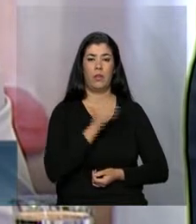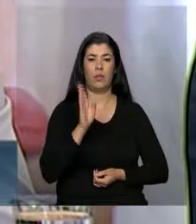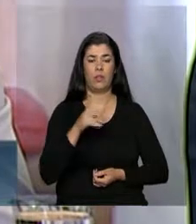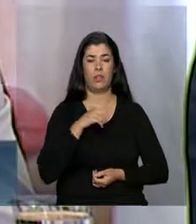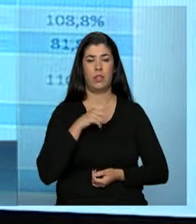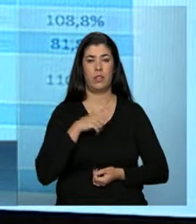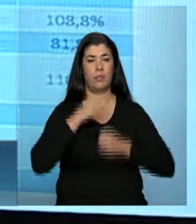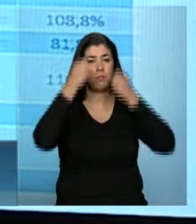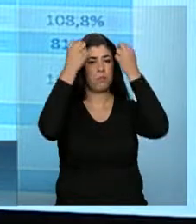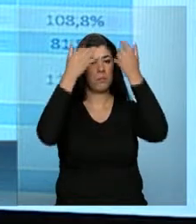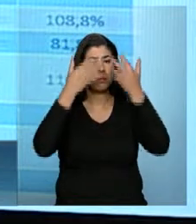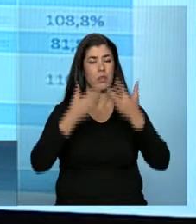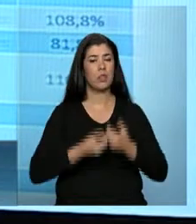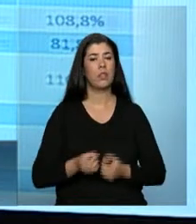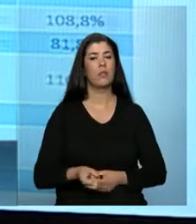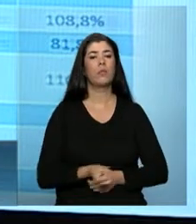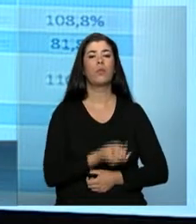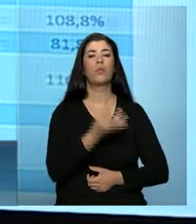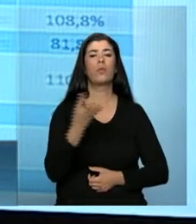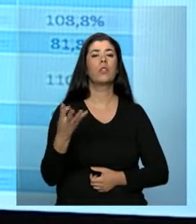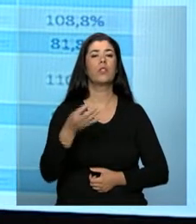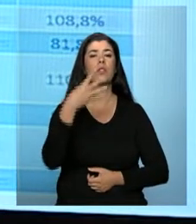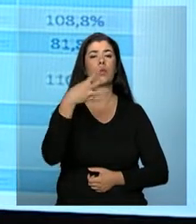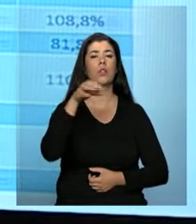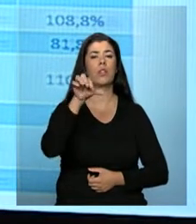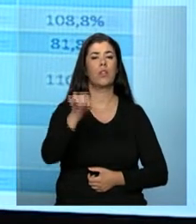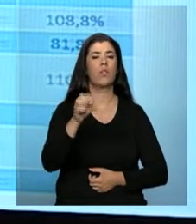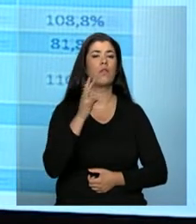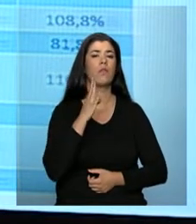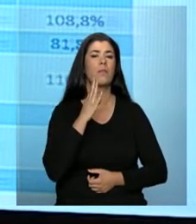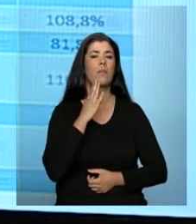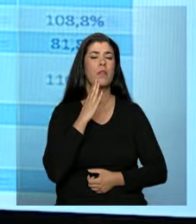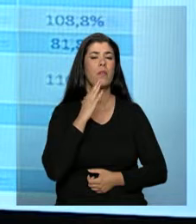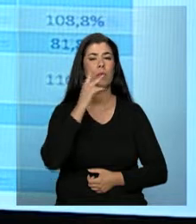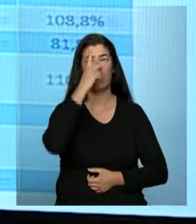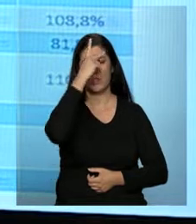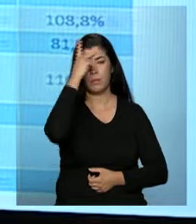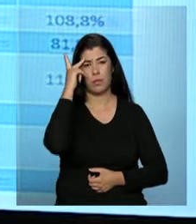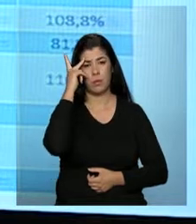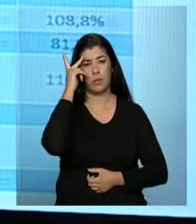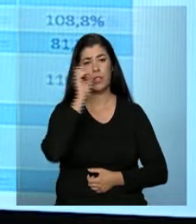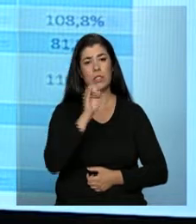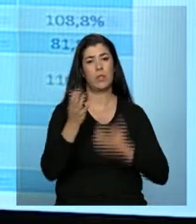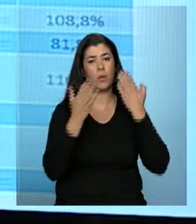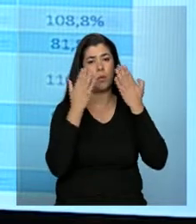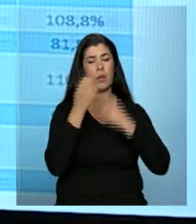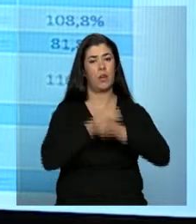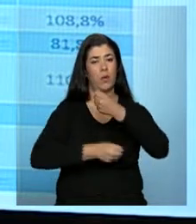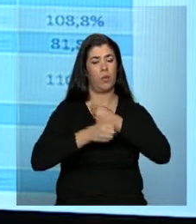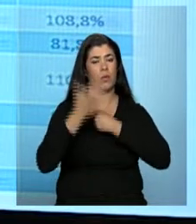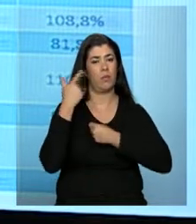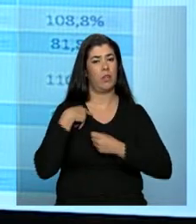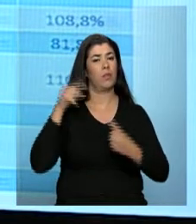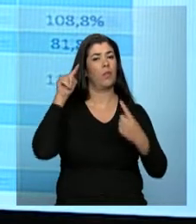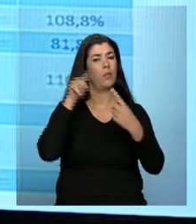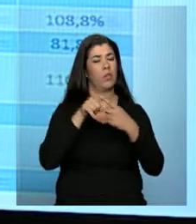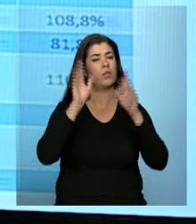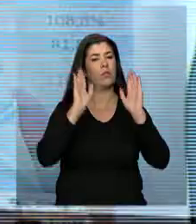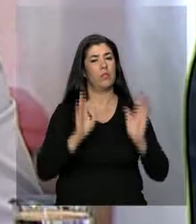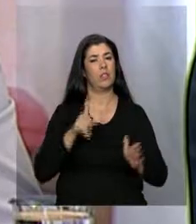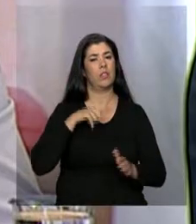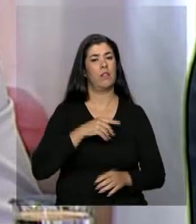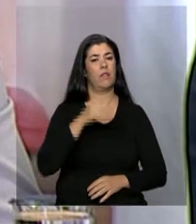estamos falando isso de uma população em torno de 49 milhões de pessoas. O ano passado, nós atingimos a nossa meta,